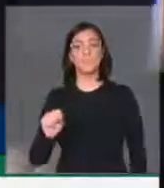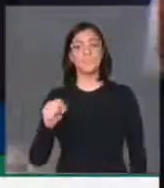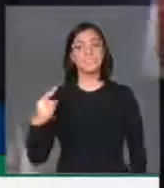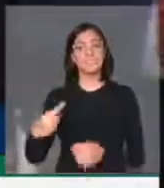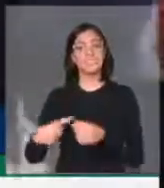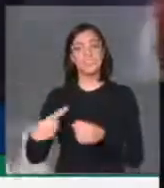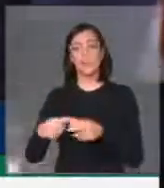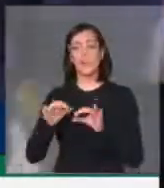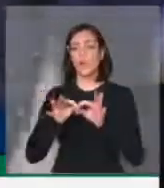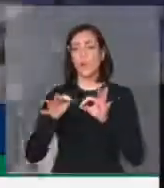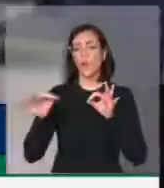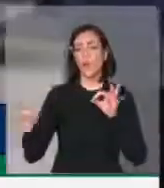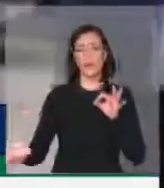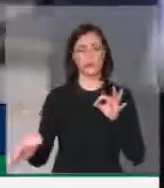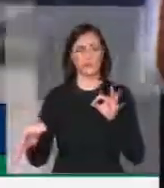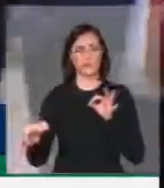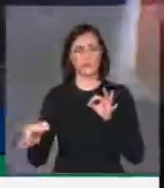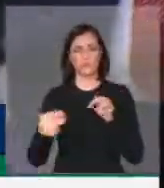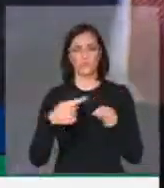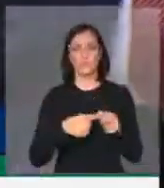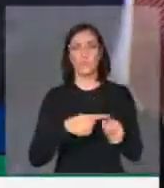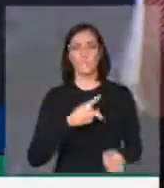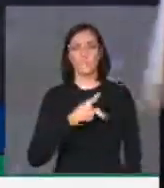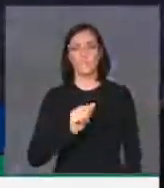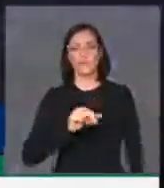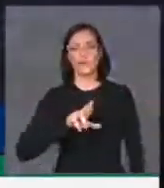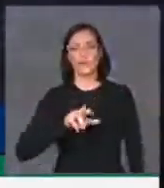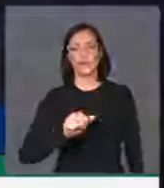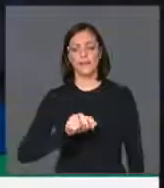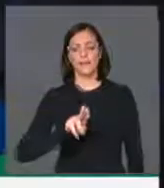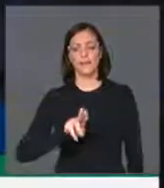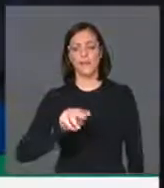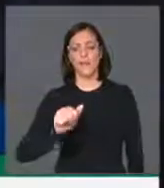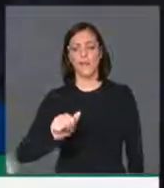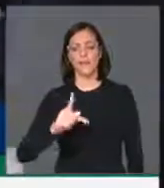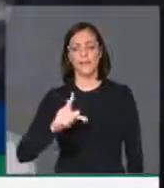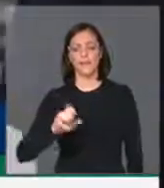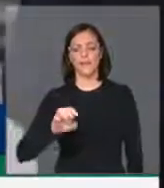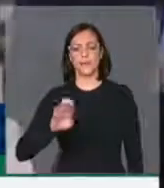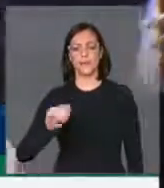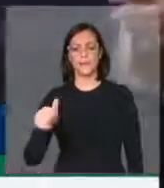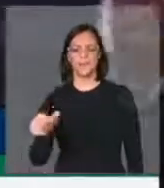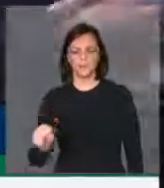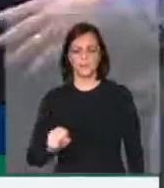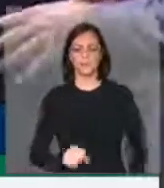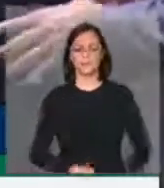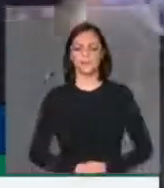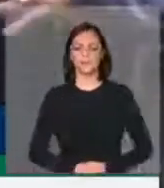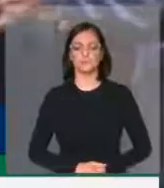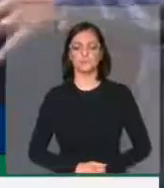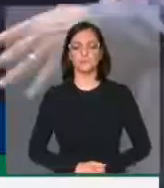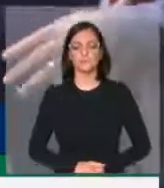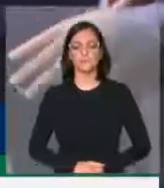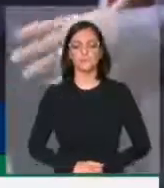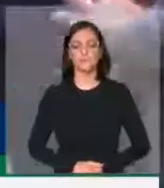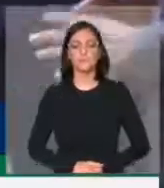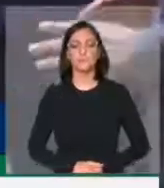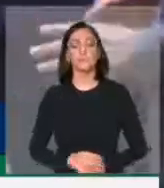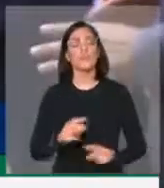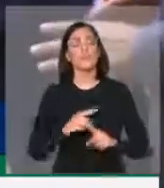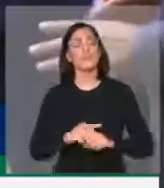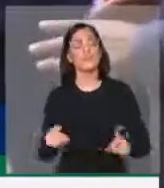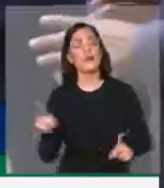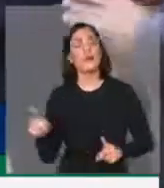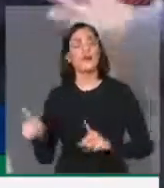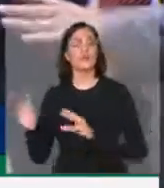distante da cidade de Parauapebas. No entanto, ela foi com as suas malas para